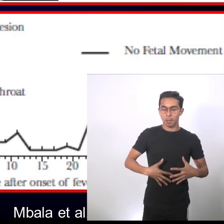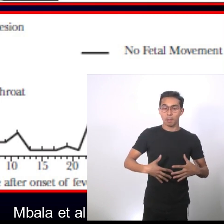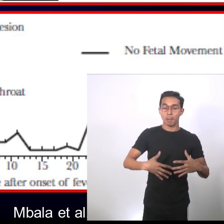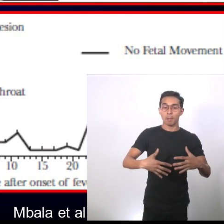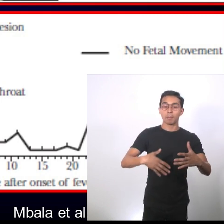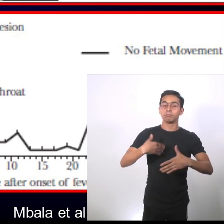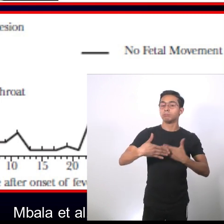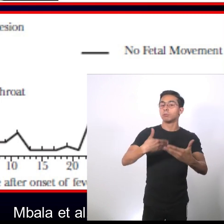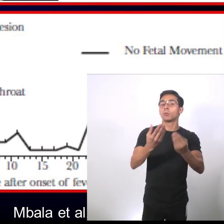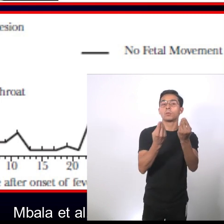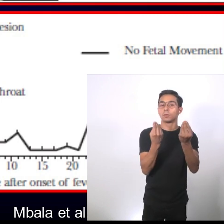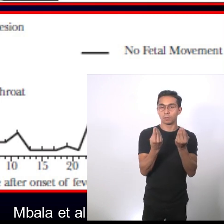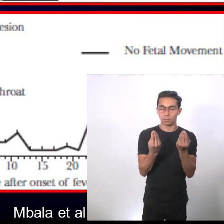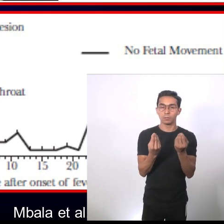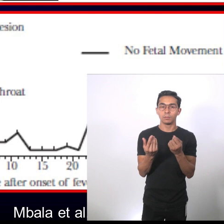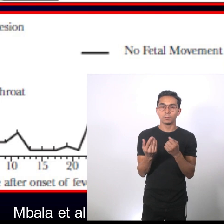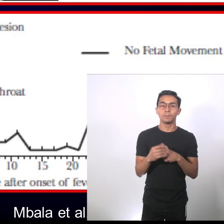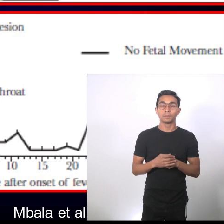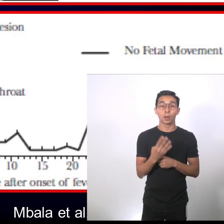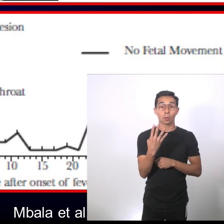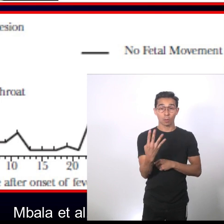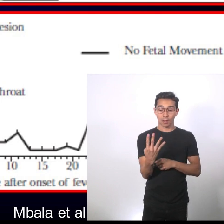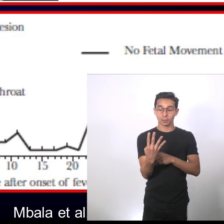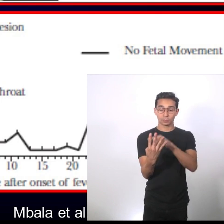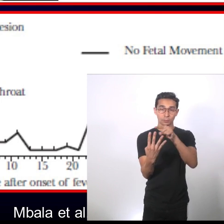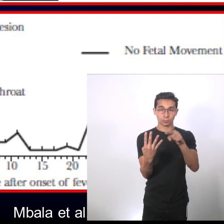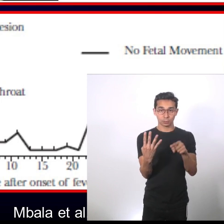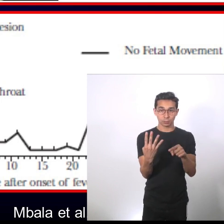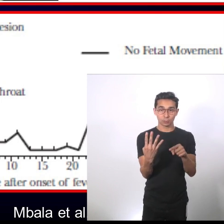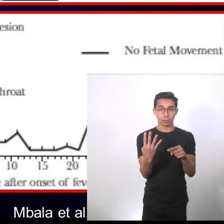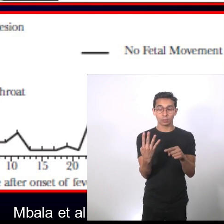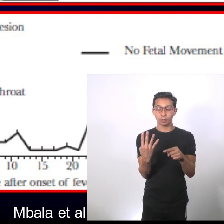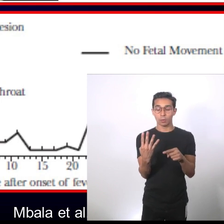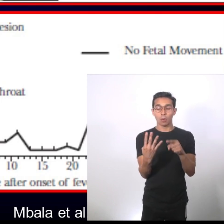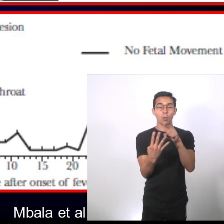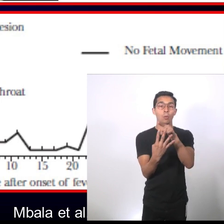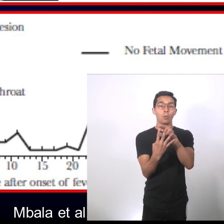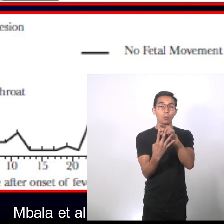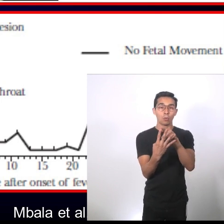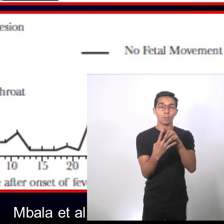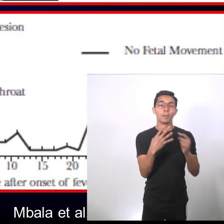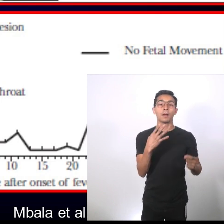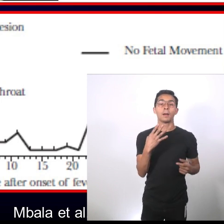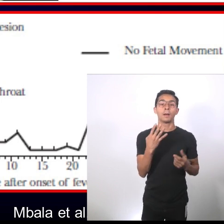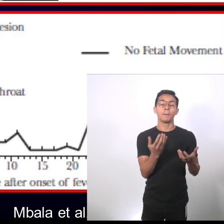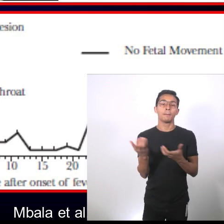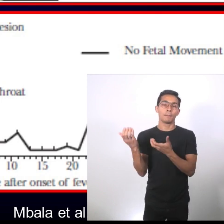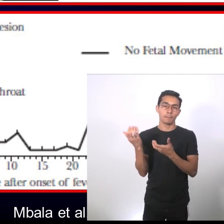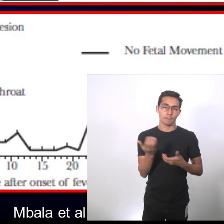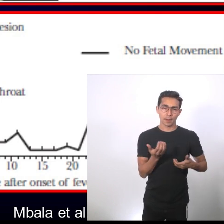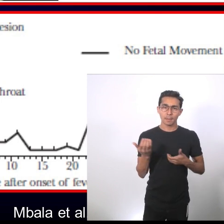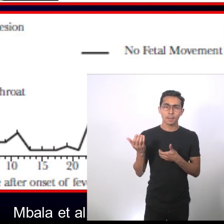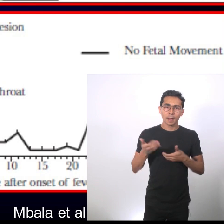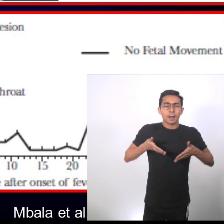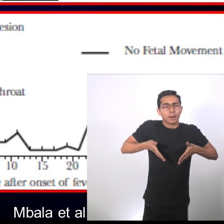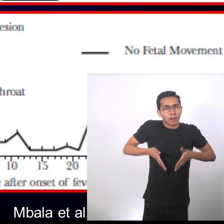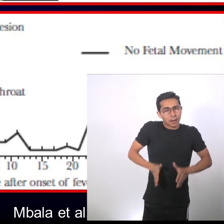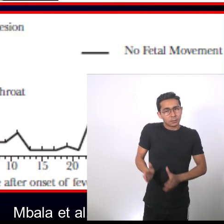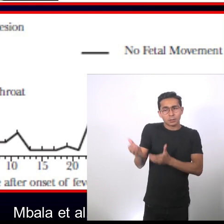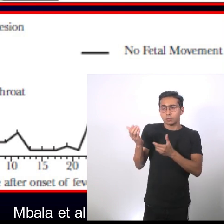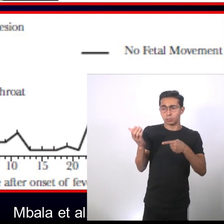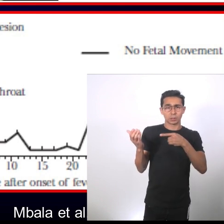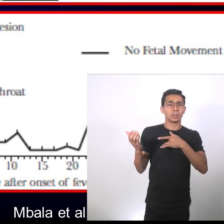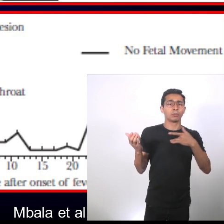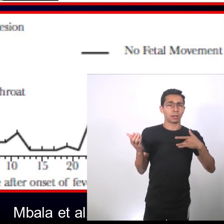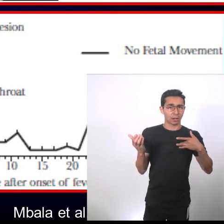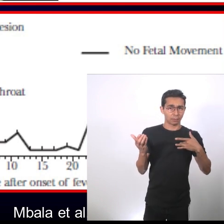Então, dessas 4 gestações, uma delas apenas teve nascimento de um bebê saudável, em 2 delas houve